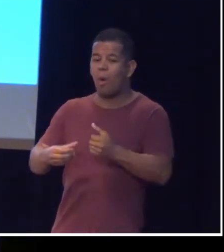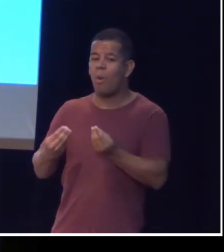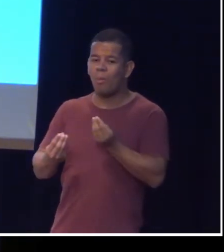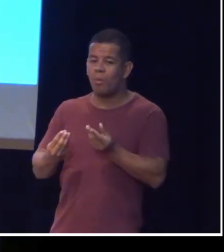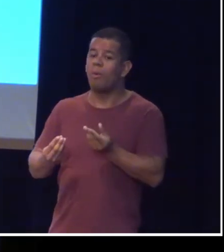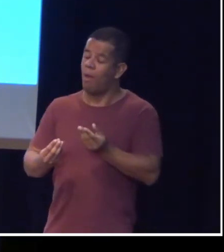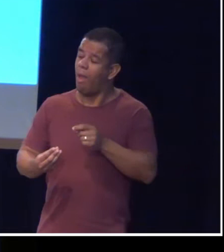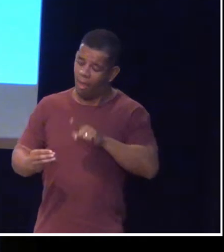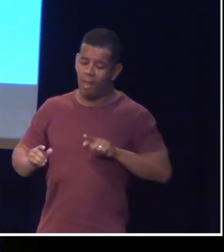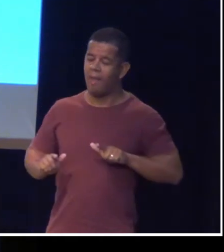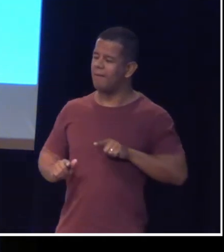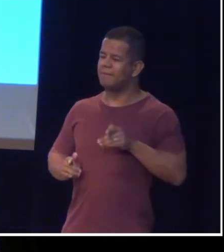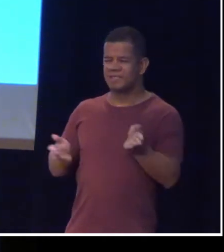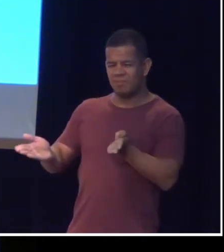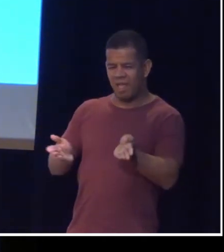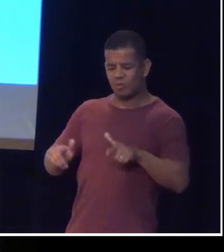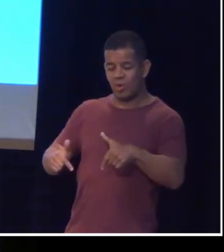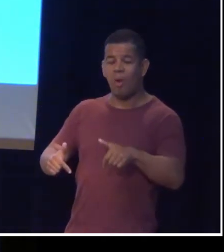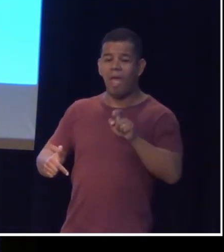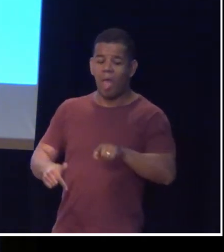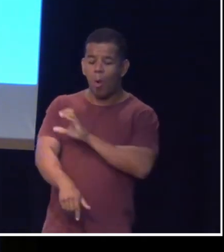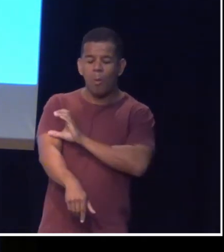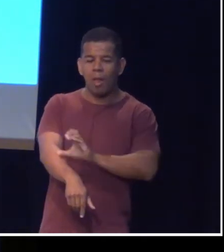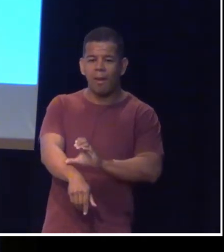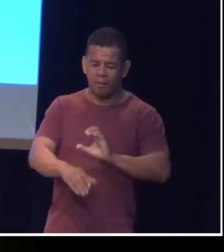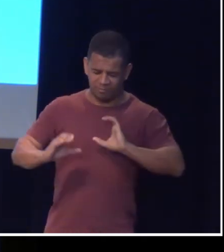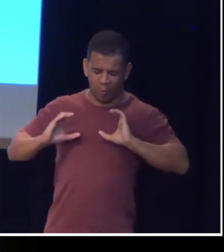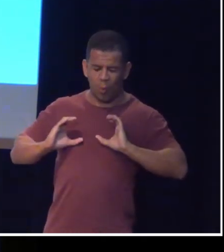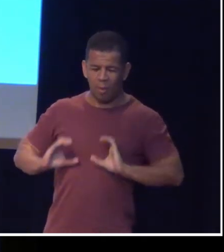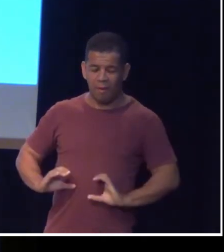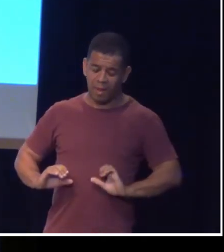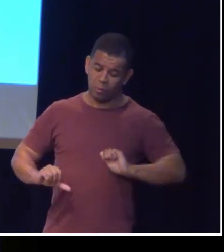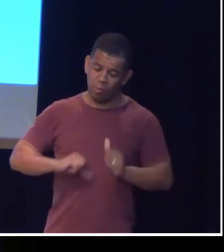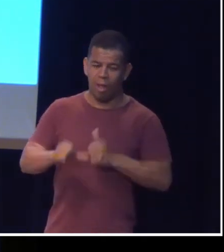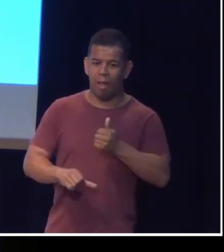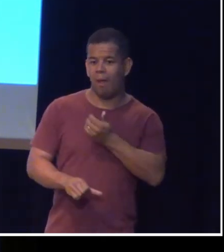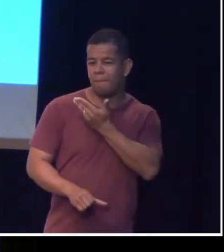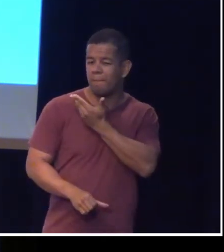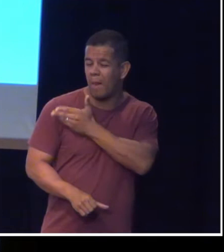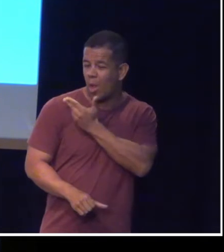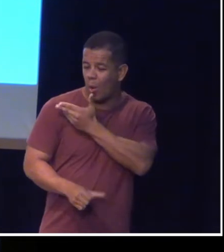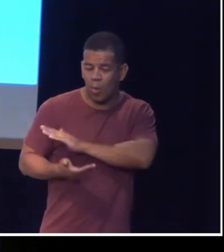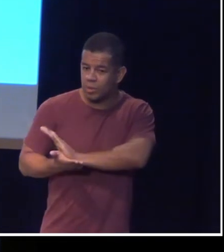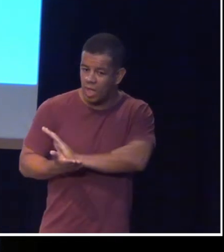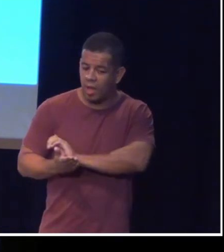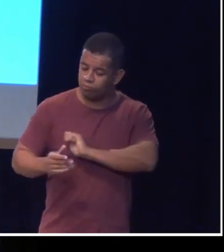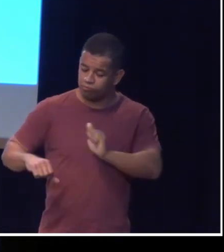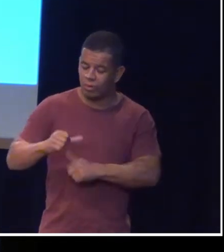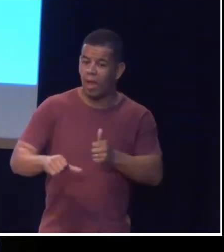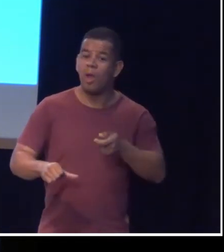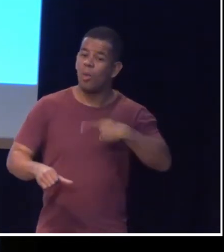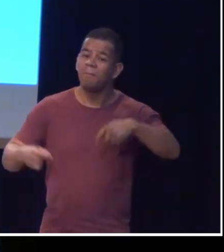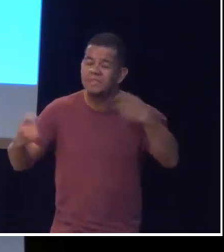né, de rejeição à cultura do preconceito. A gente precisa, de alguma forma, entender que somos preconceituosos e a